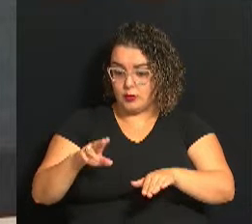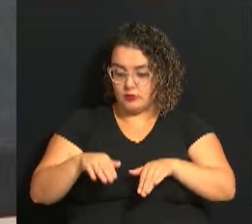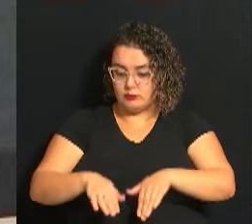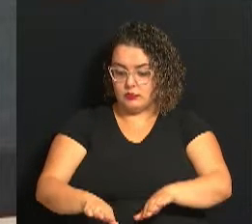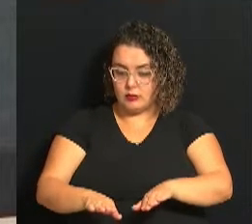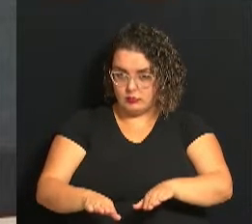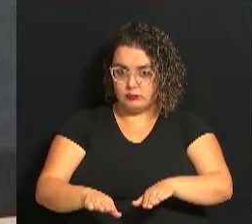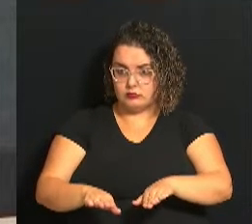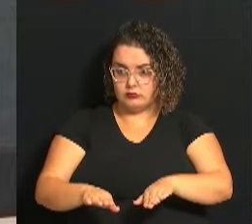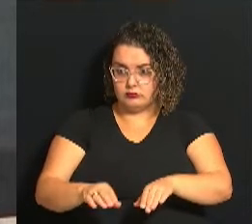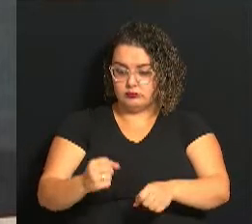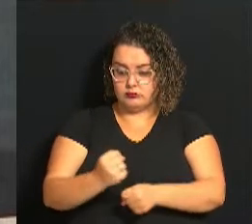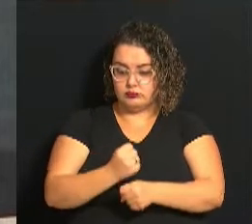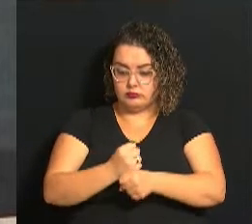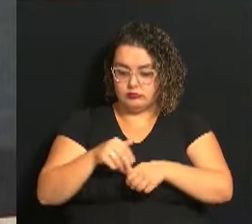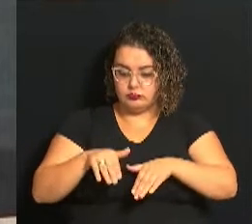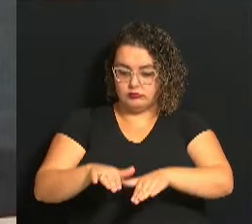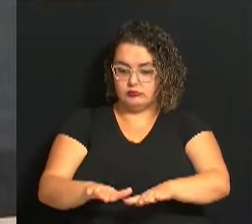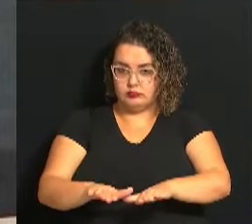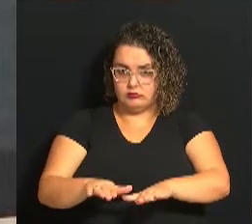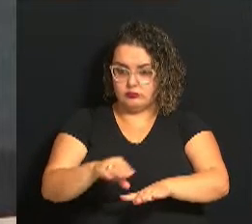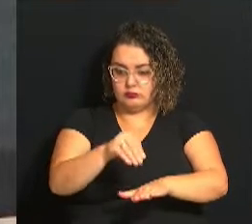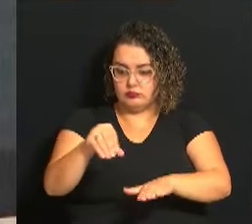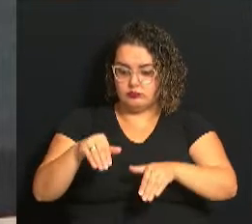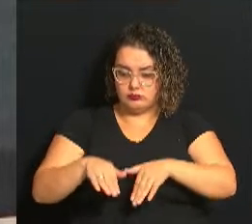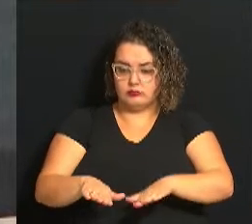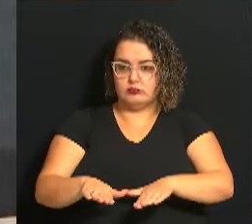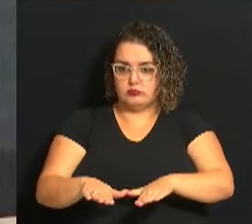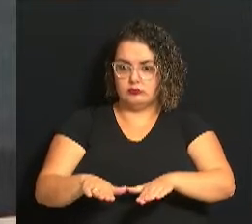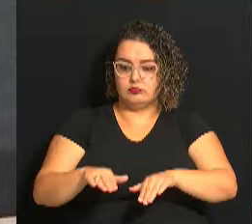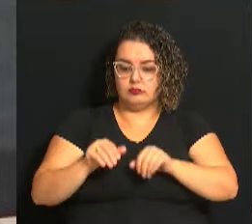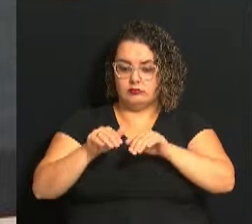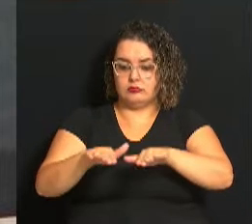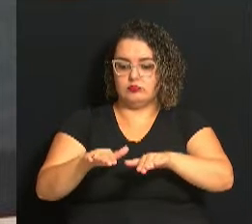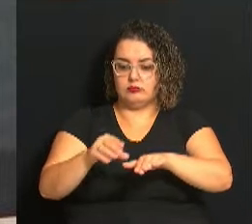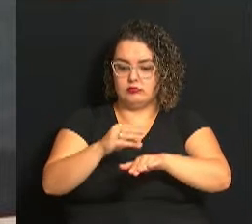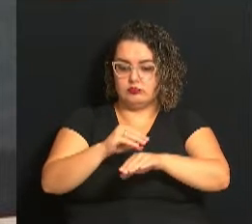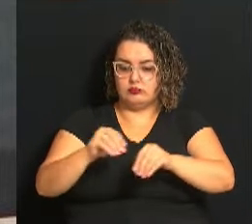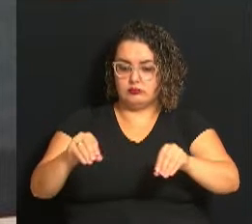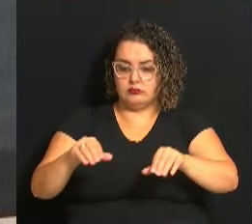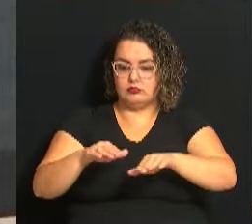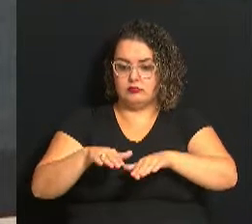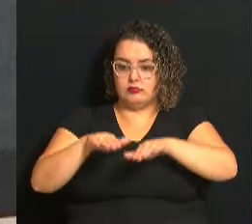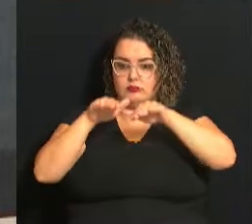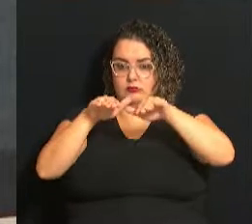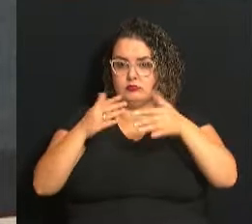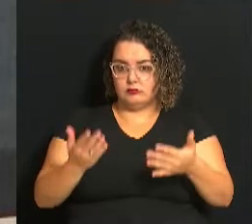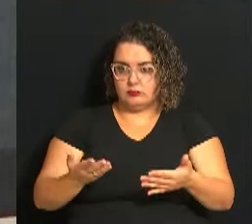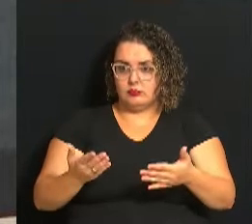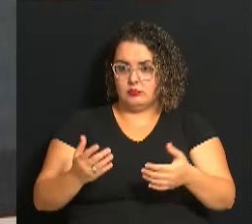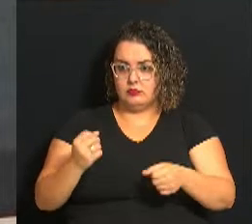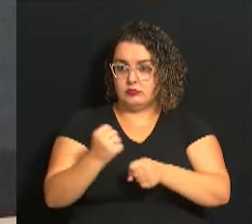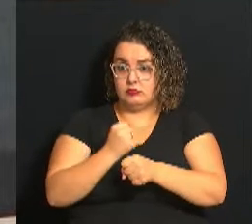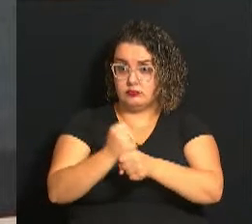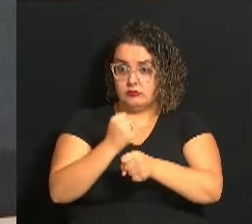Não existe, vamos dizer, vai construir mais pavimentos, vai aumentar a área construída. Não, a gente tem